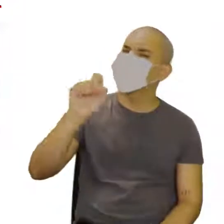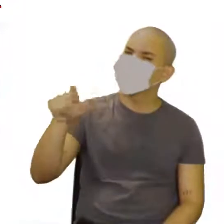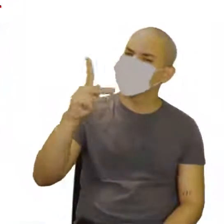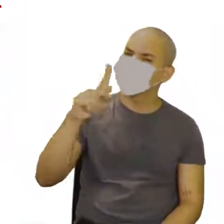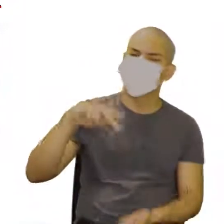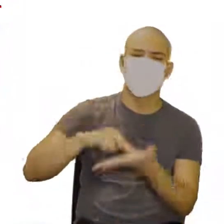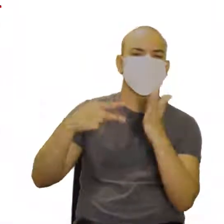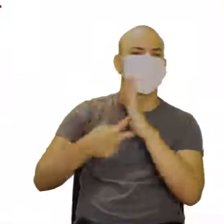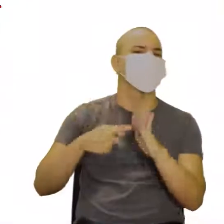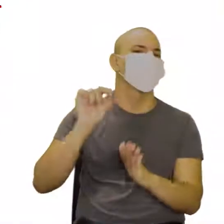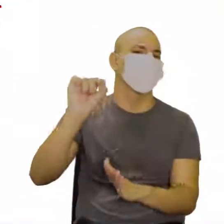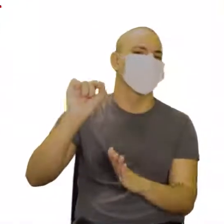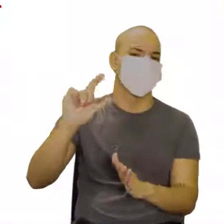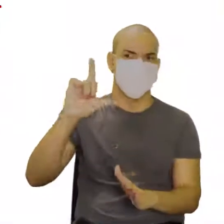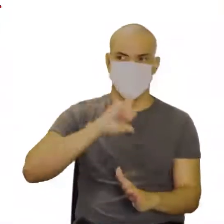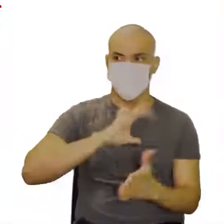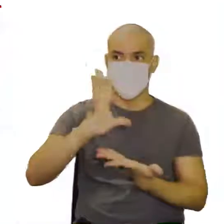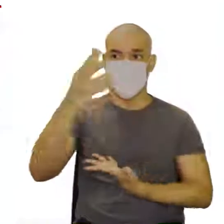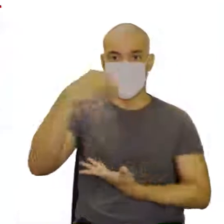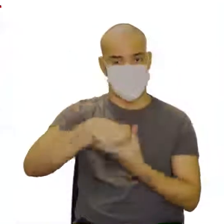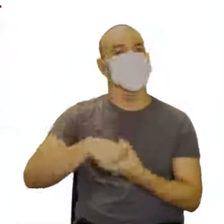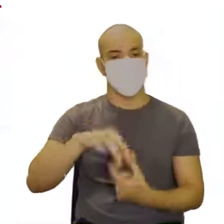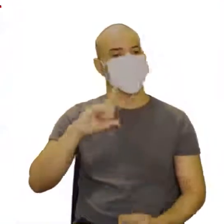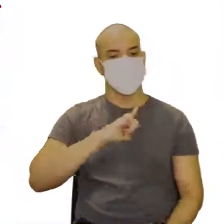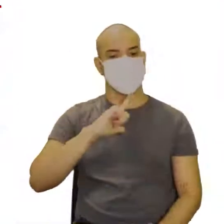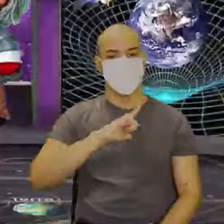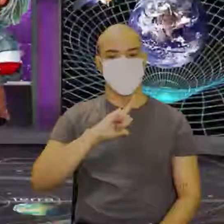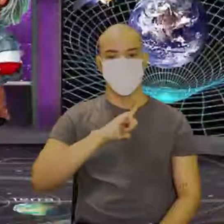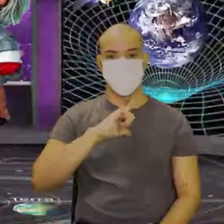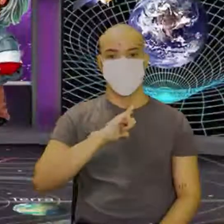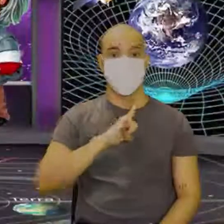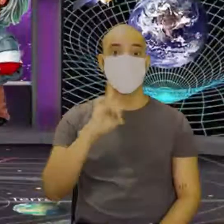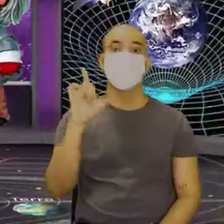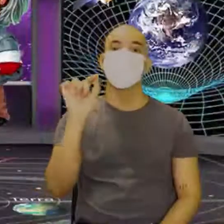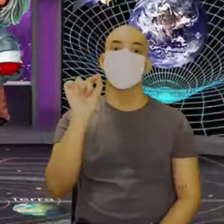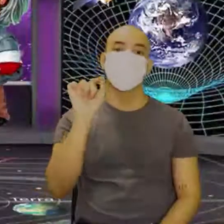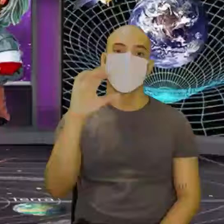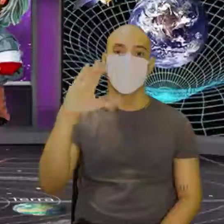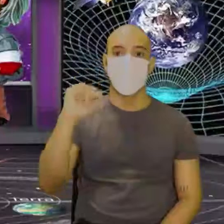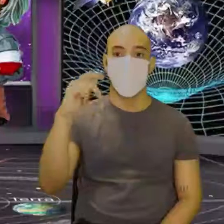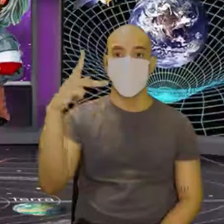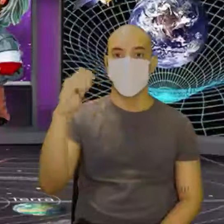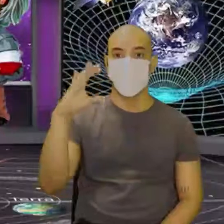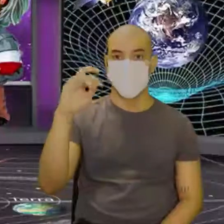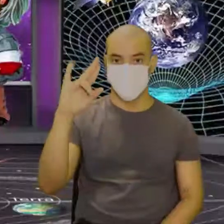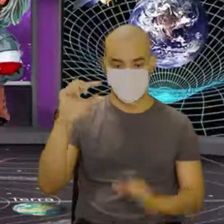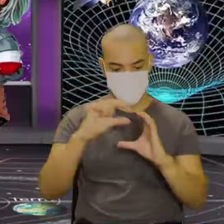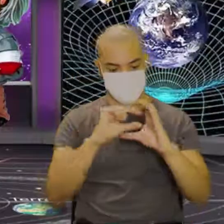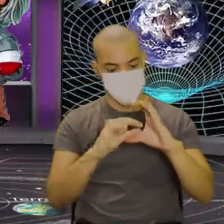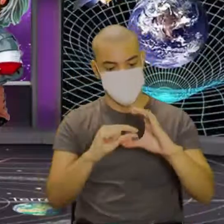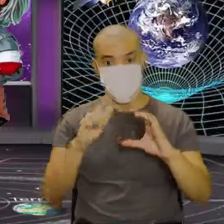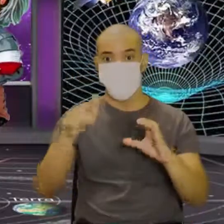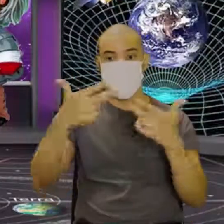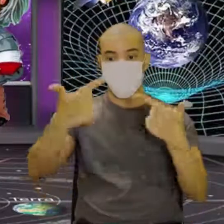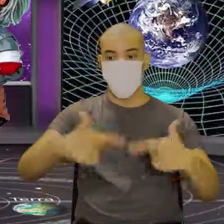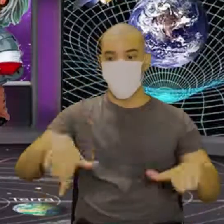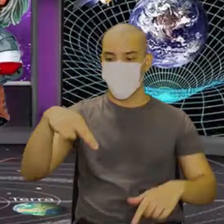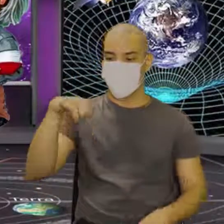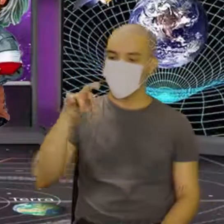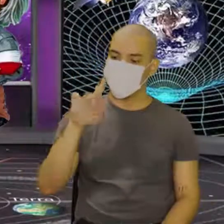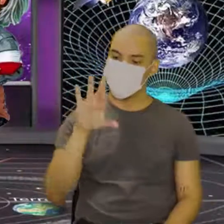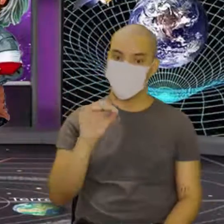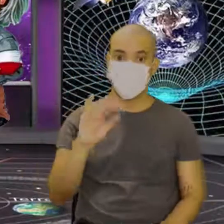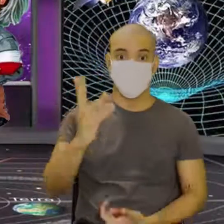ali que tem a condição? Tem, pessoal, então vamos lá, olha só, eu tenho um capacitor que está eletricamente neutro, peguei os